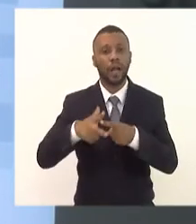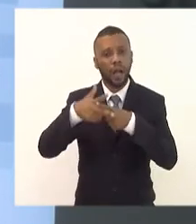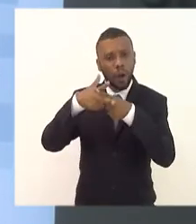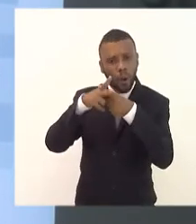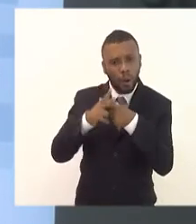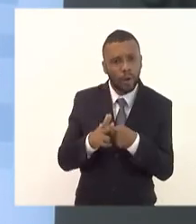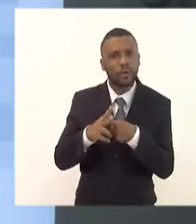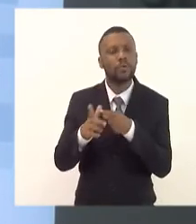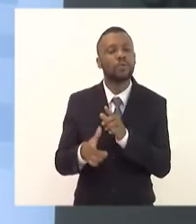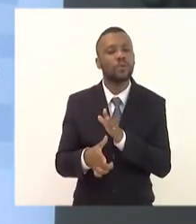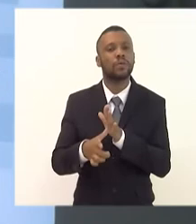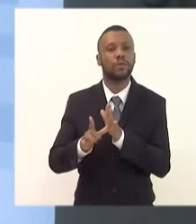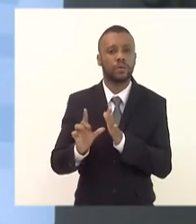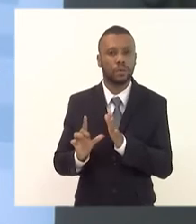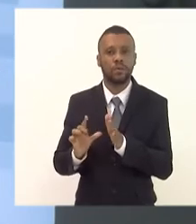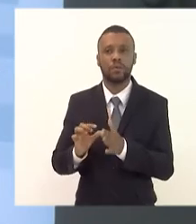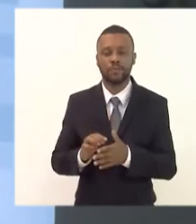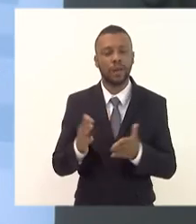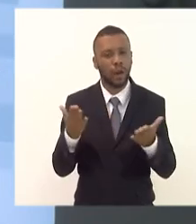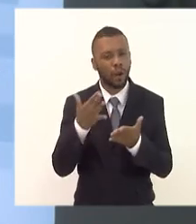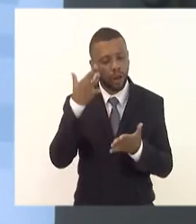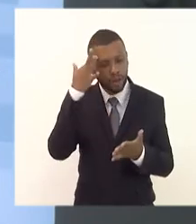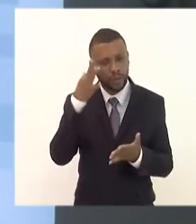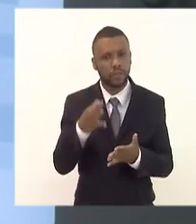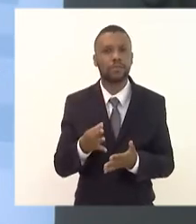do anterior. Perfeito. Agora está entendido.